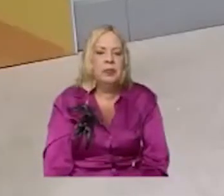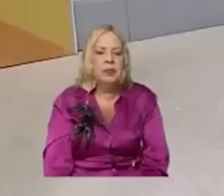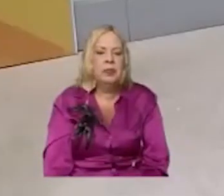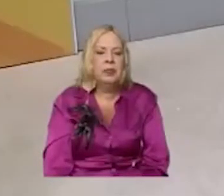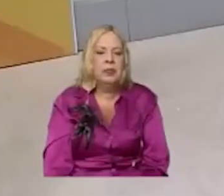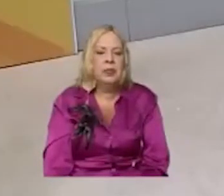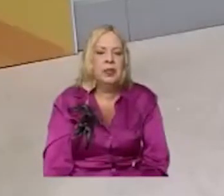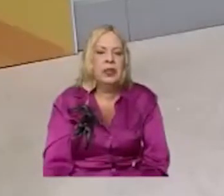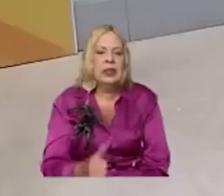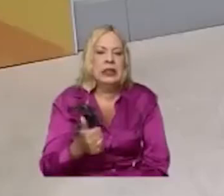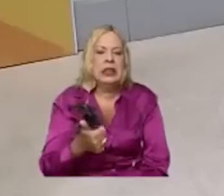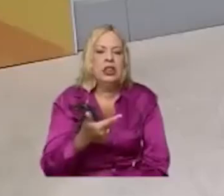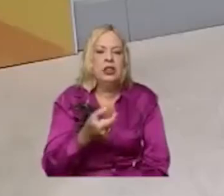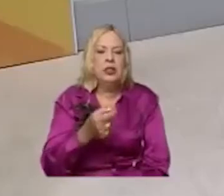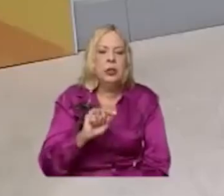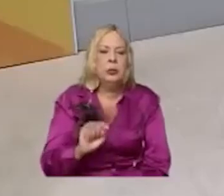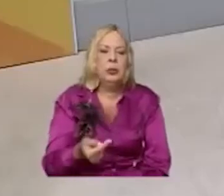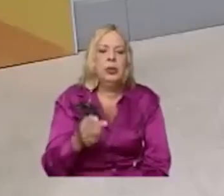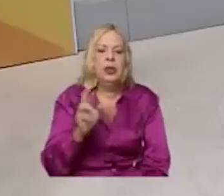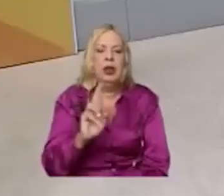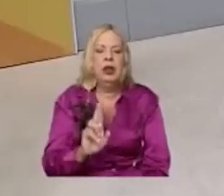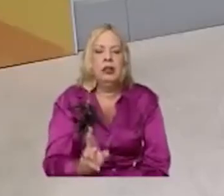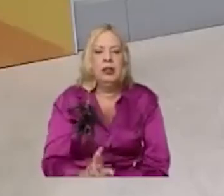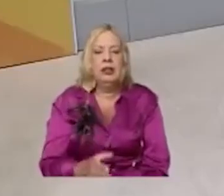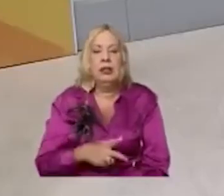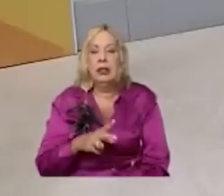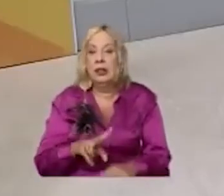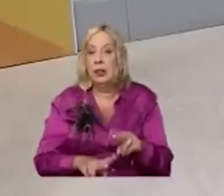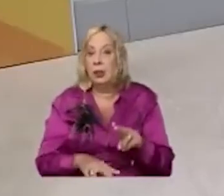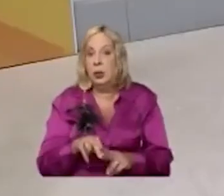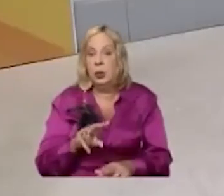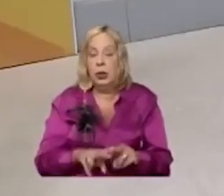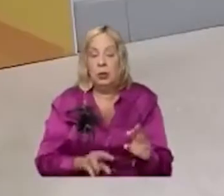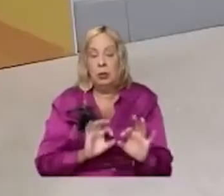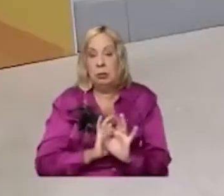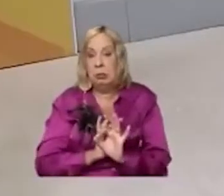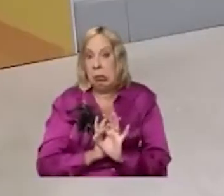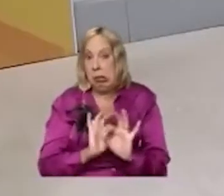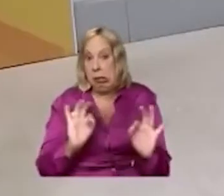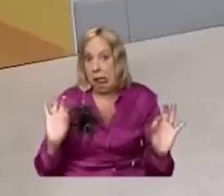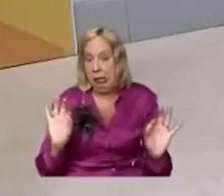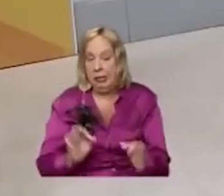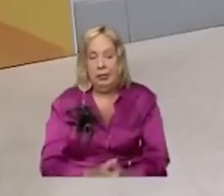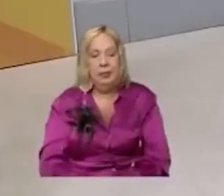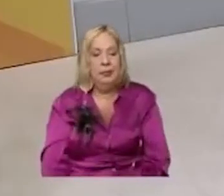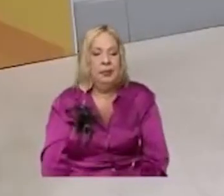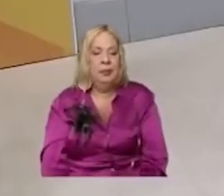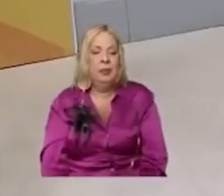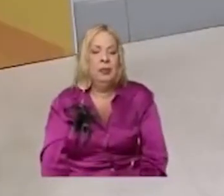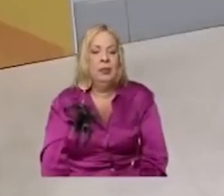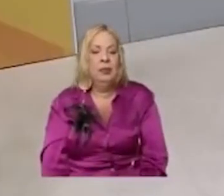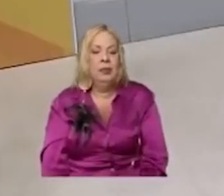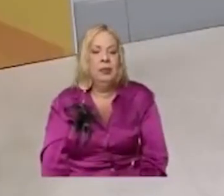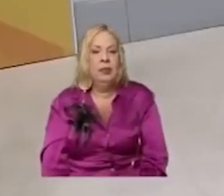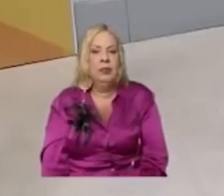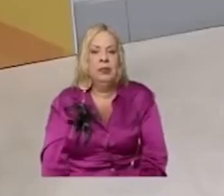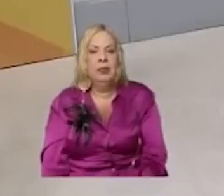são 120 mil reais para deixar o São João de qualquer um inesquecível, como disse a Jaque, será que agora